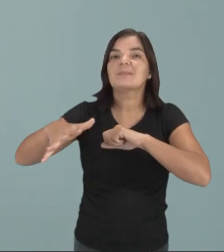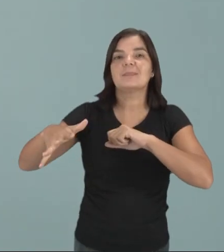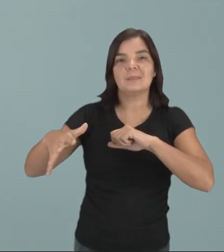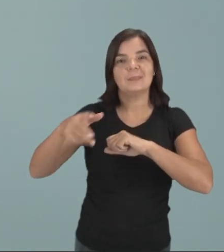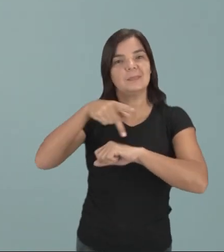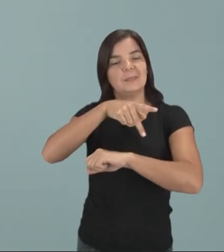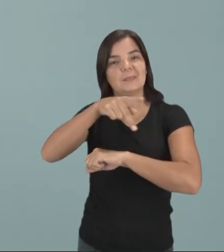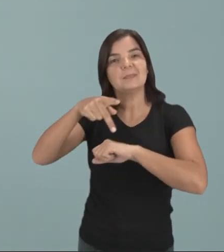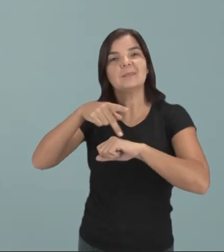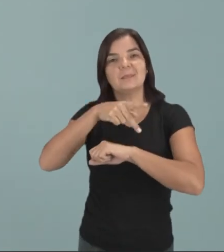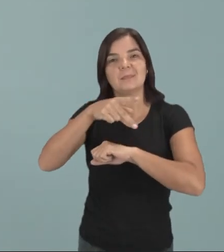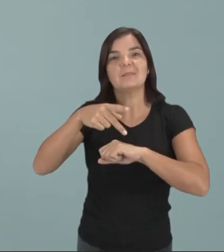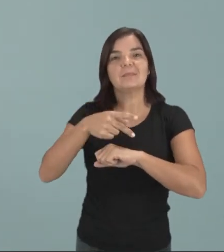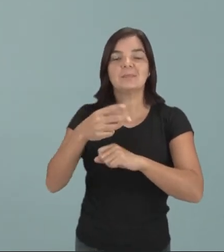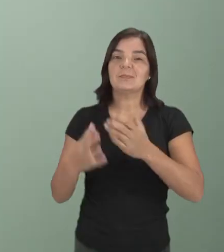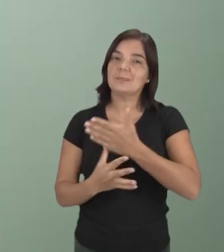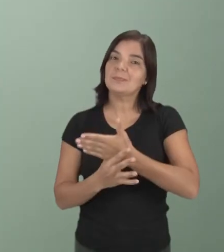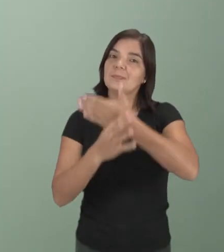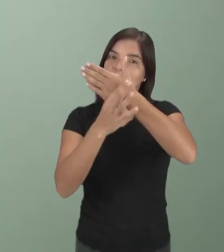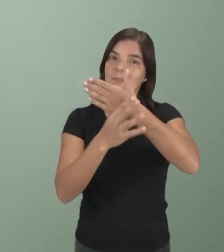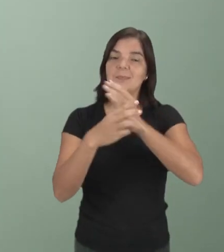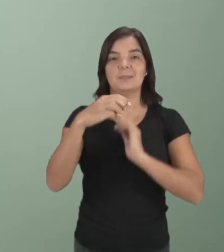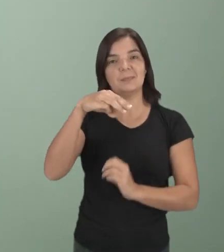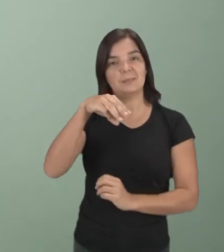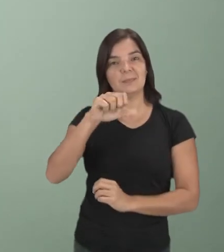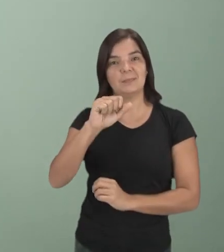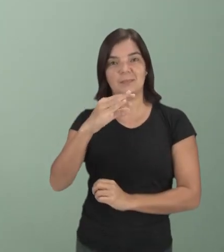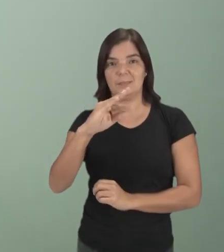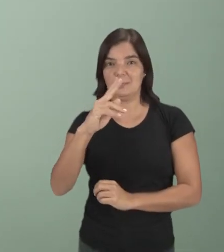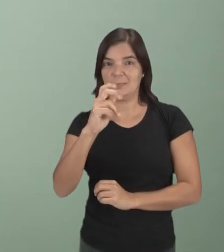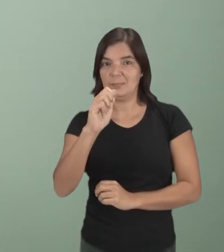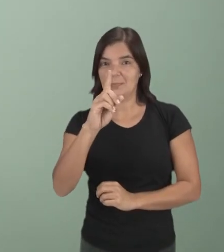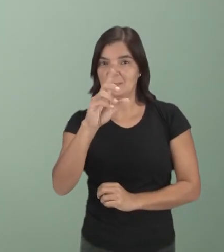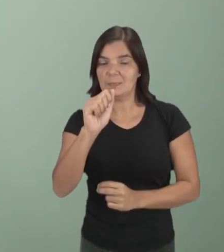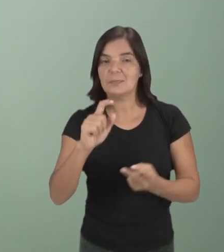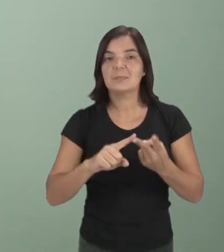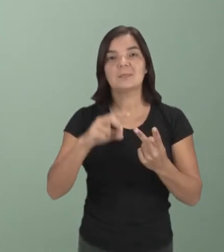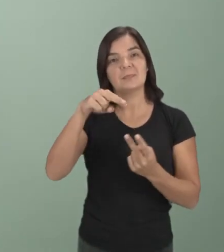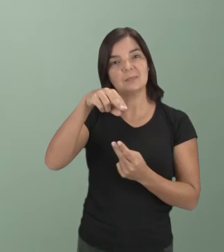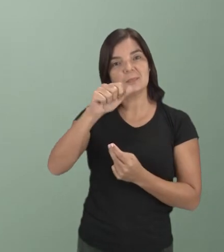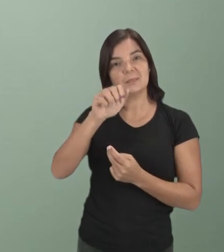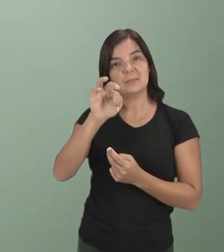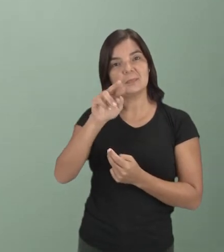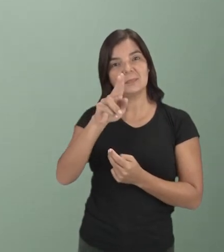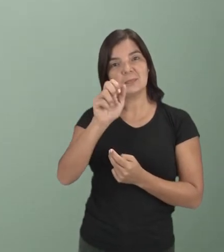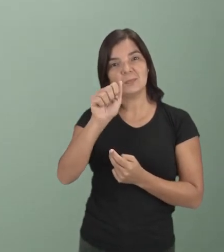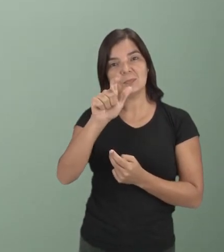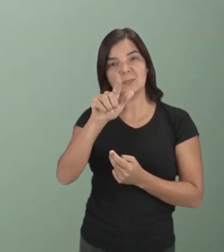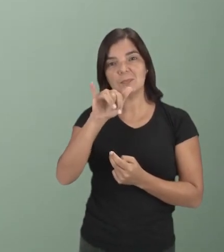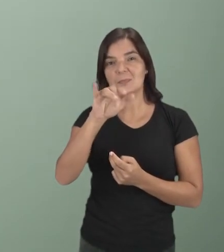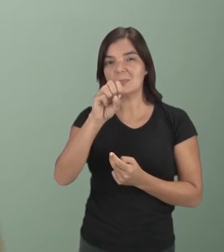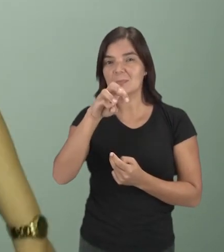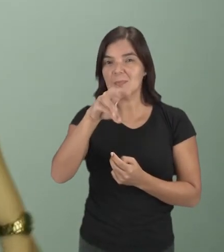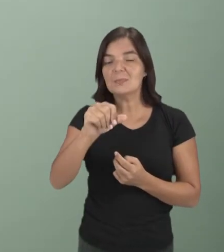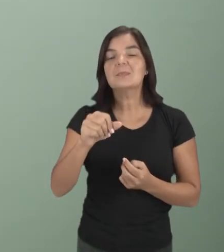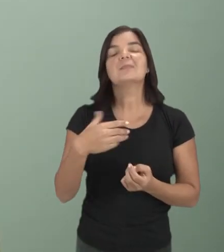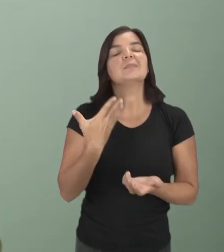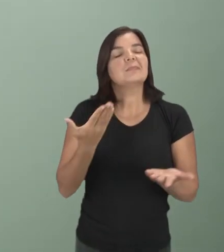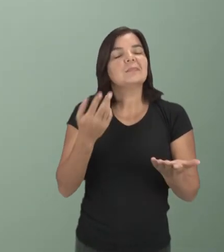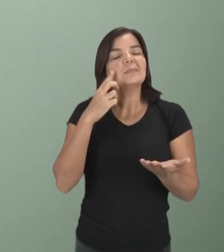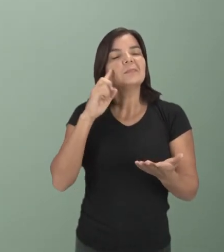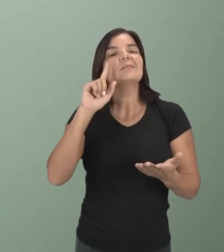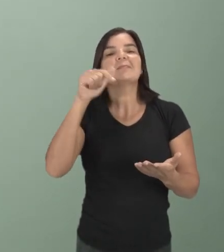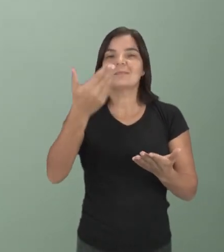nosso país, com o realismo de Machado de Assis, com o naturalismo de Aloísio de Azevedo, e a gente vai se deliciar